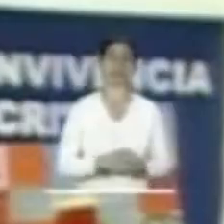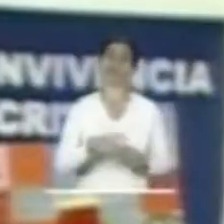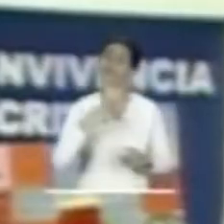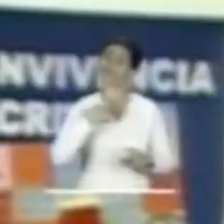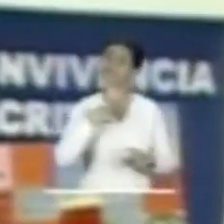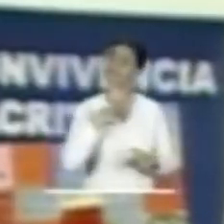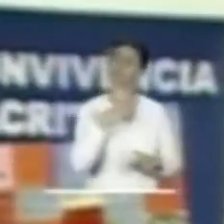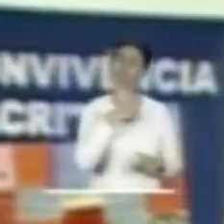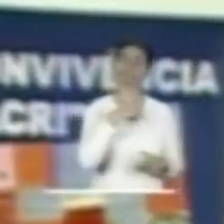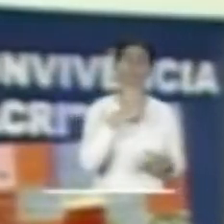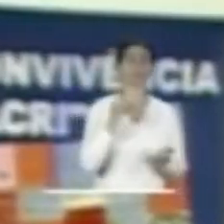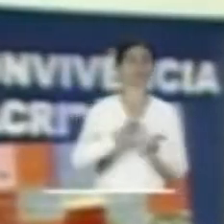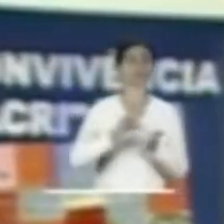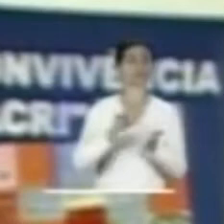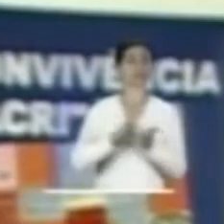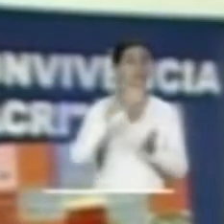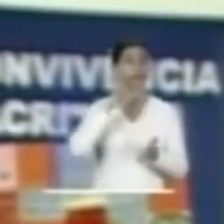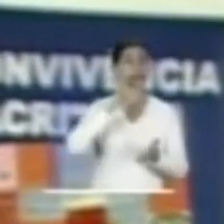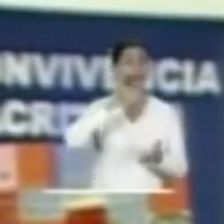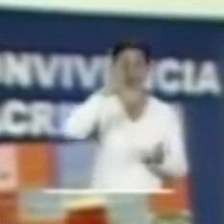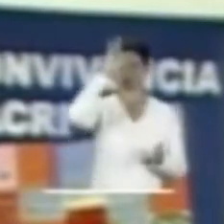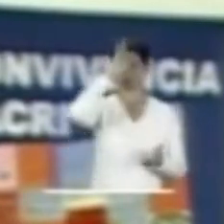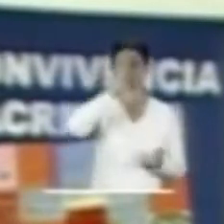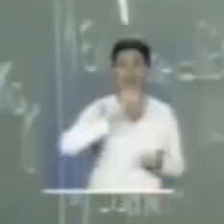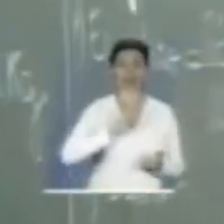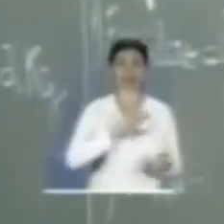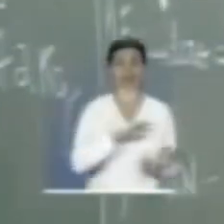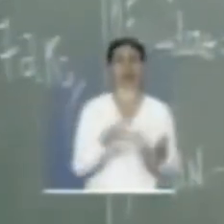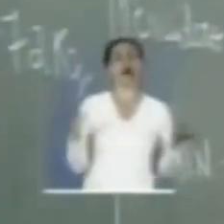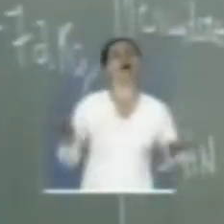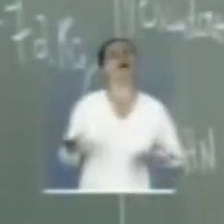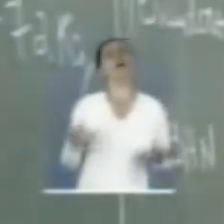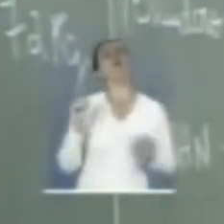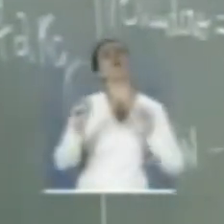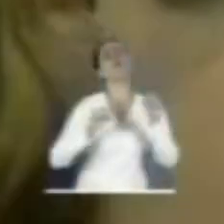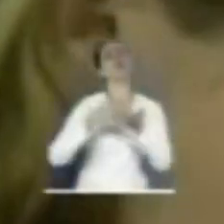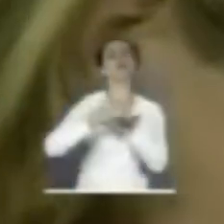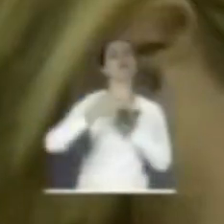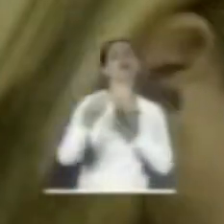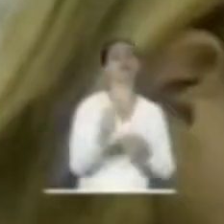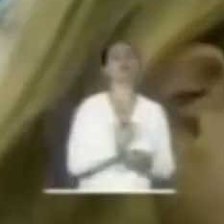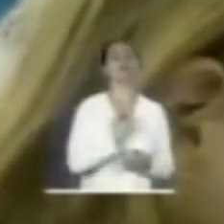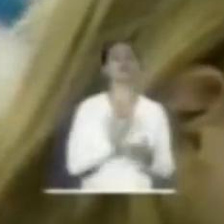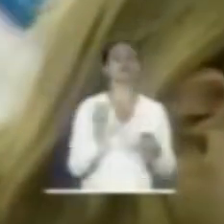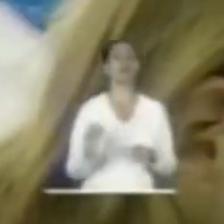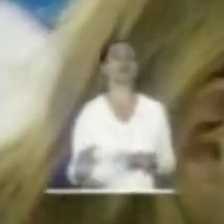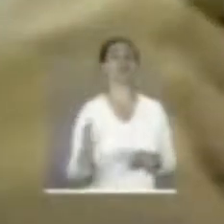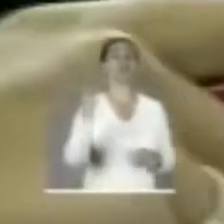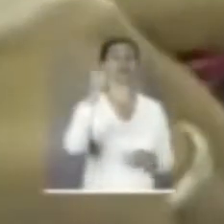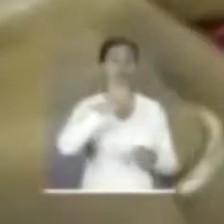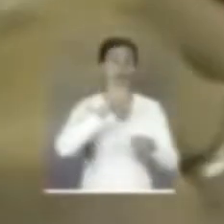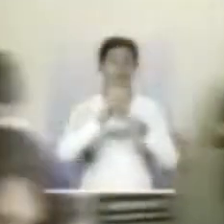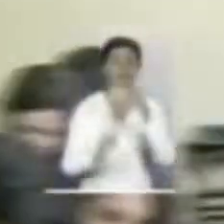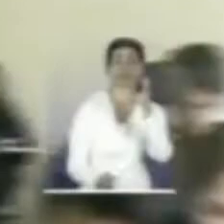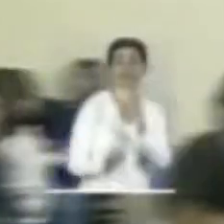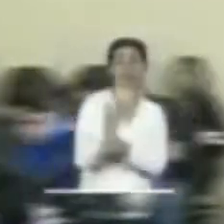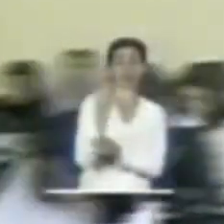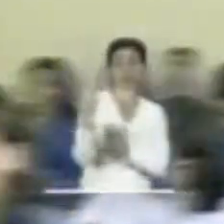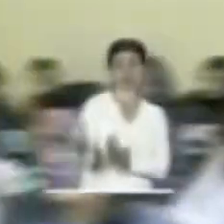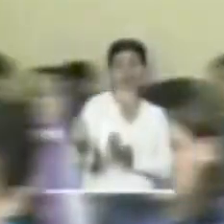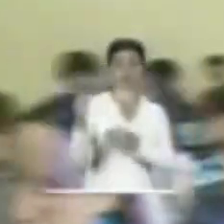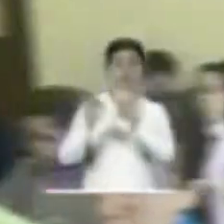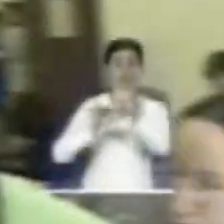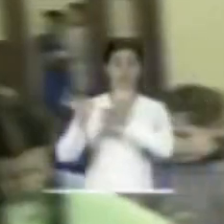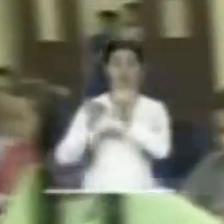aqui. E tem uma grande vantagem, que é de graça. E para quem está começando a vida, Geraldo Alckmin criou a